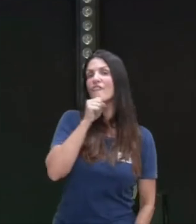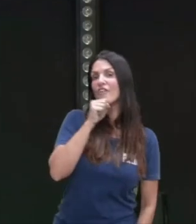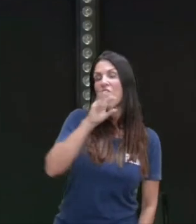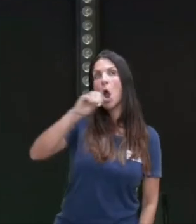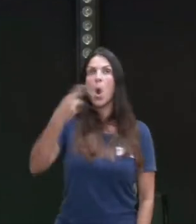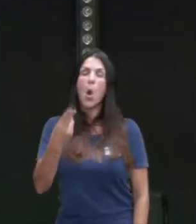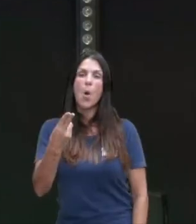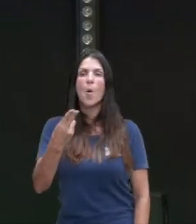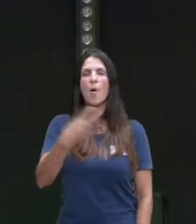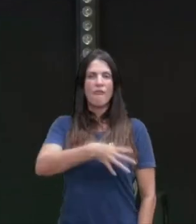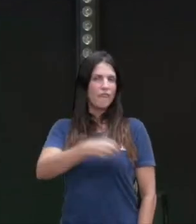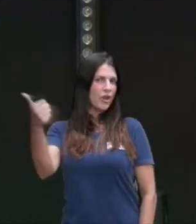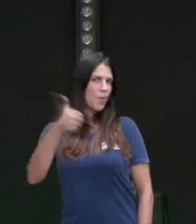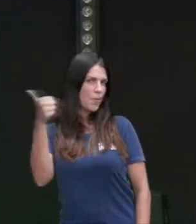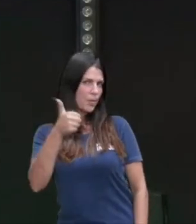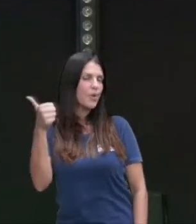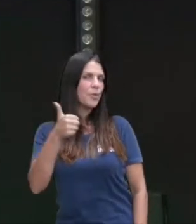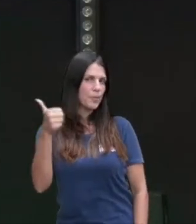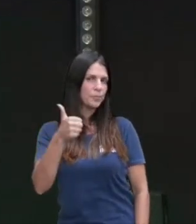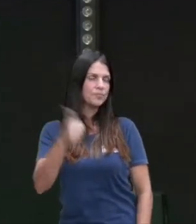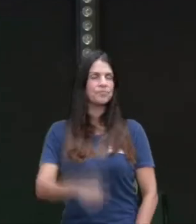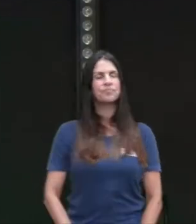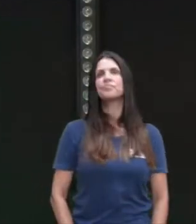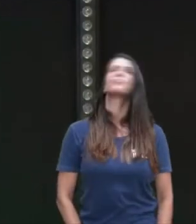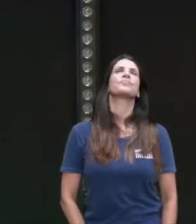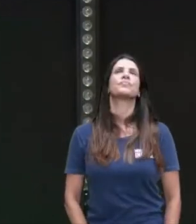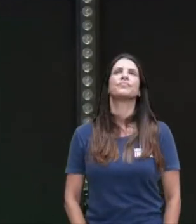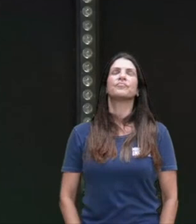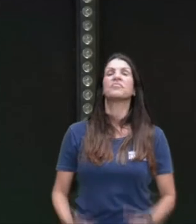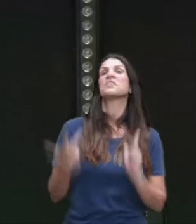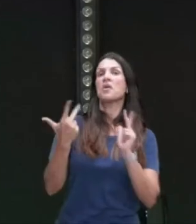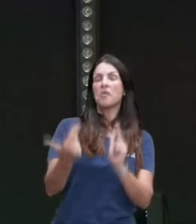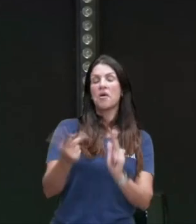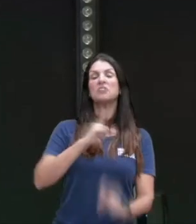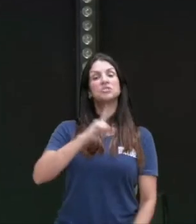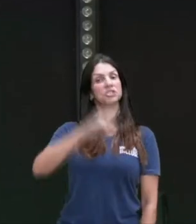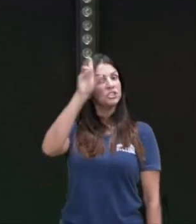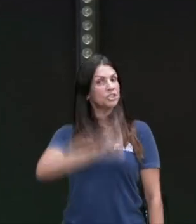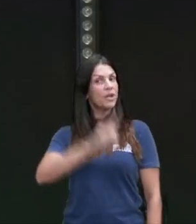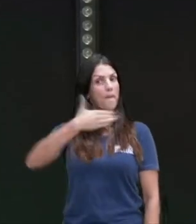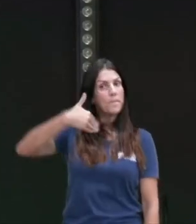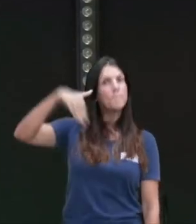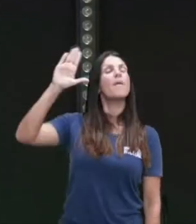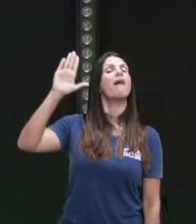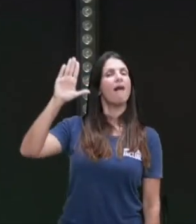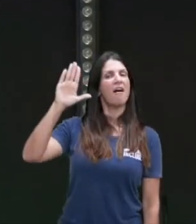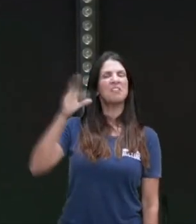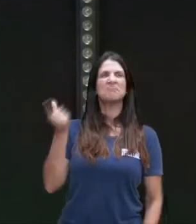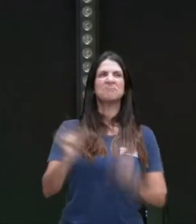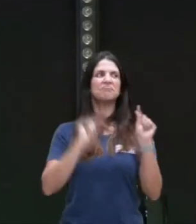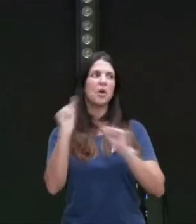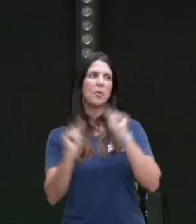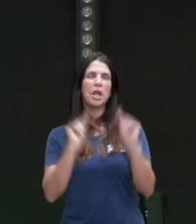primogênito como o filho mais velho primogênito ele tinha alguns direitos a mais o que